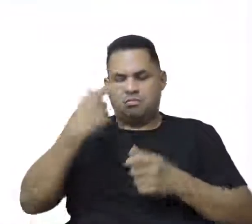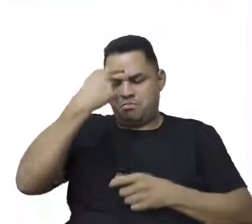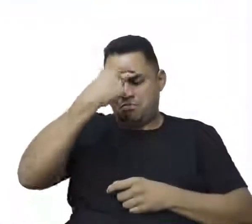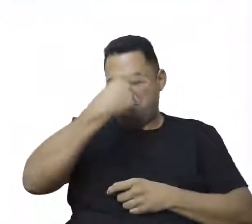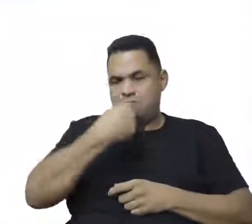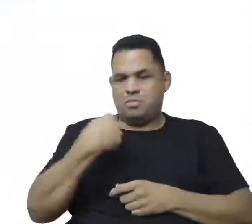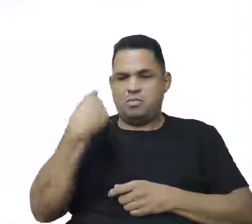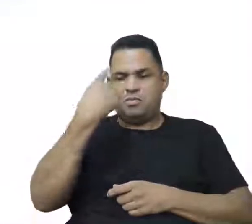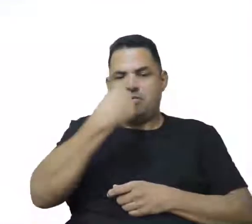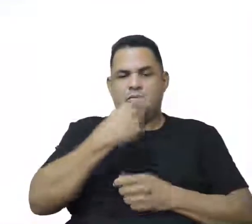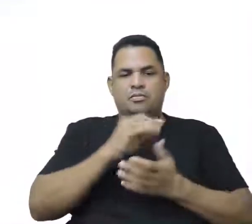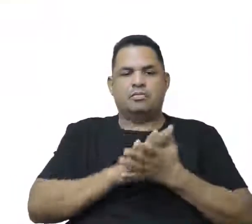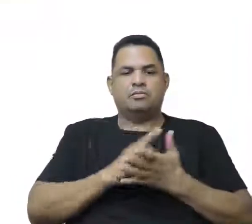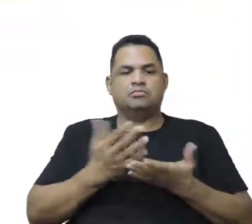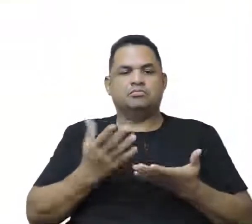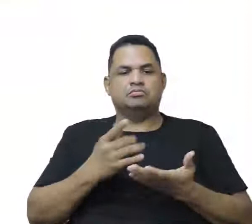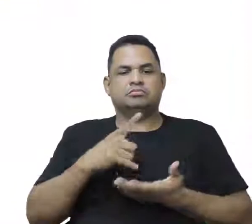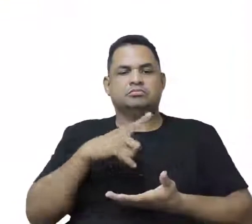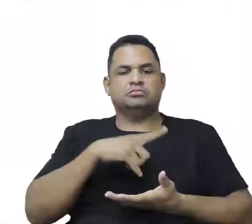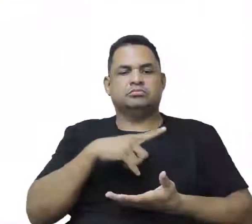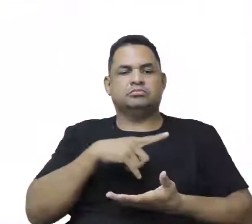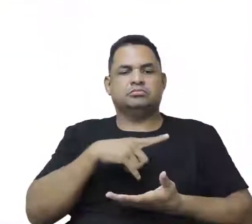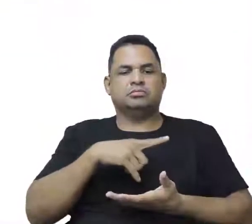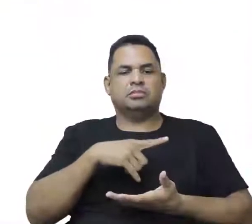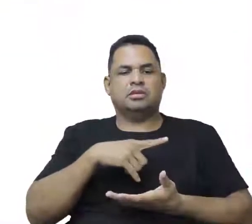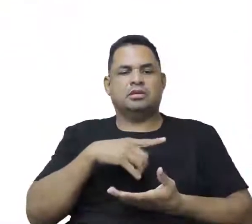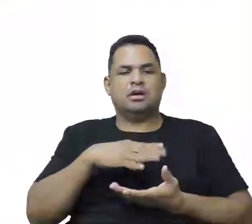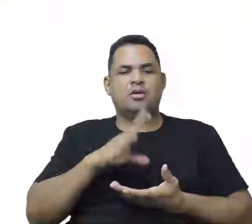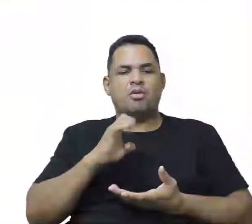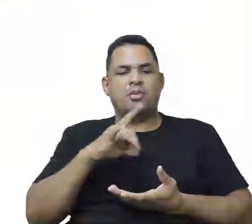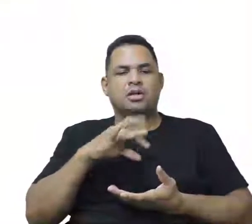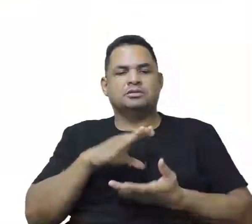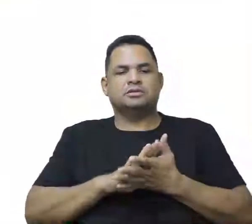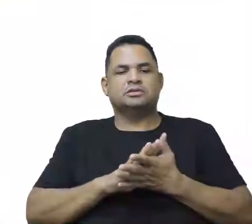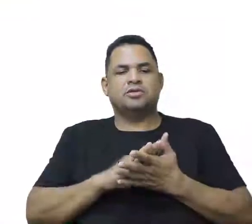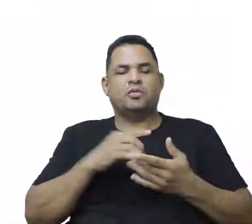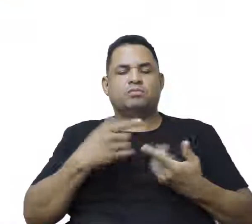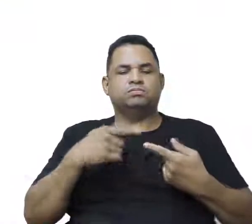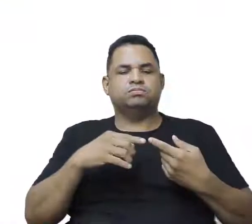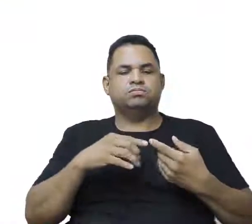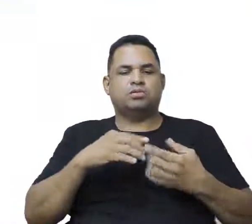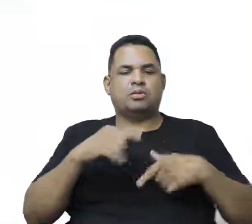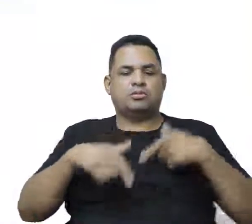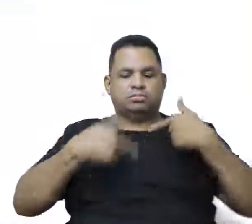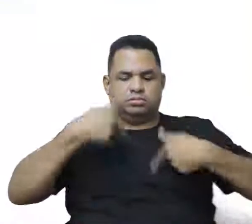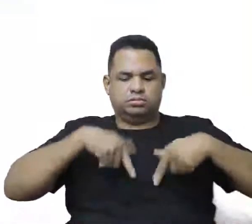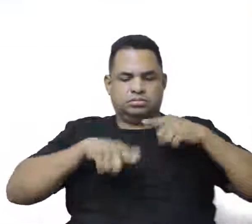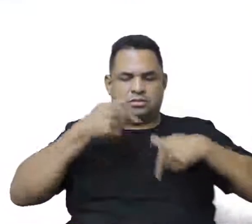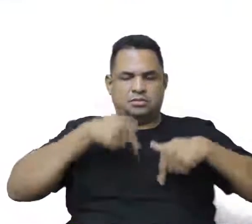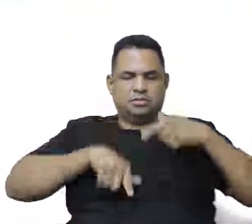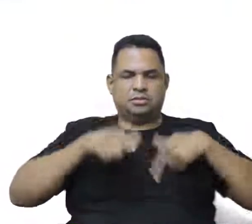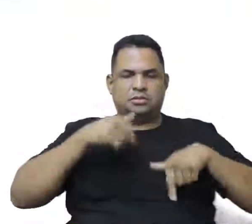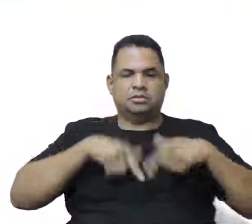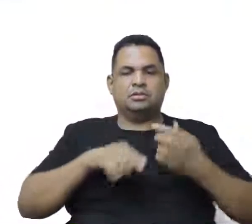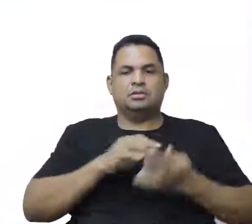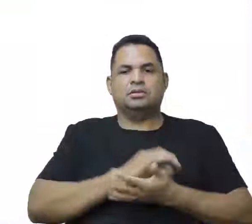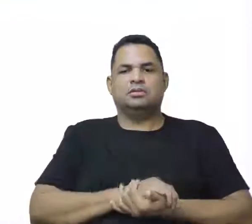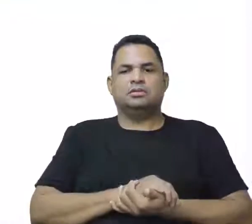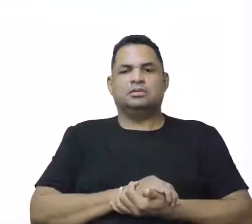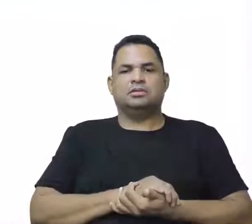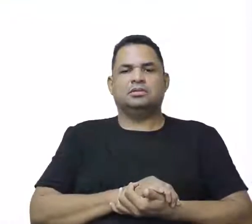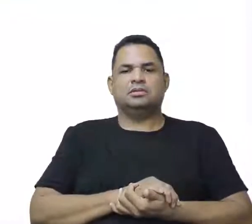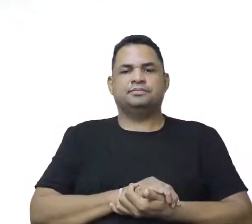Ou letra E, acomete o funcionamento metabólico. Olha Quando que interessante. se torna esse problema, né? A gente vai analisar aqui, que está falando